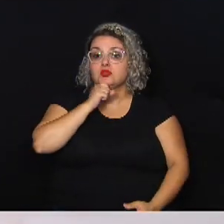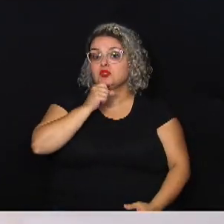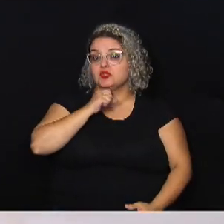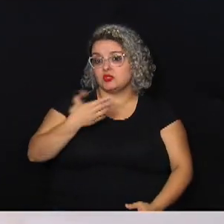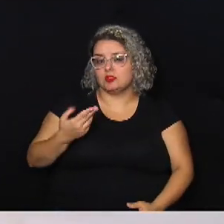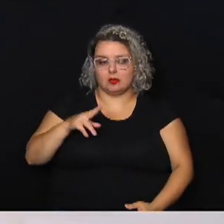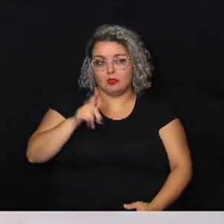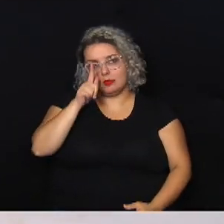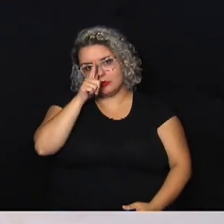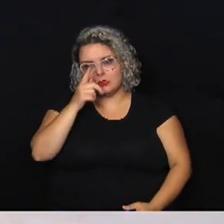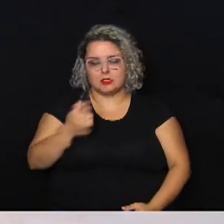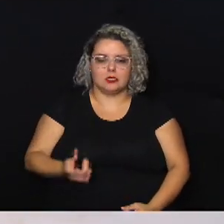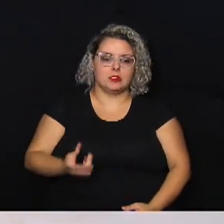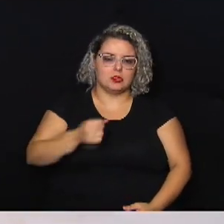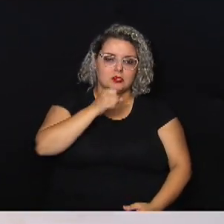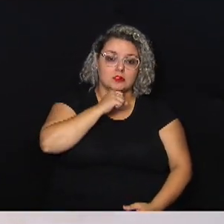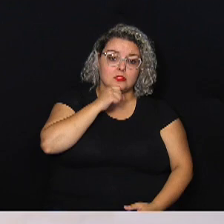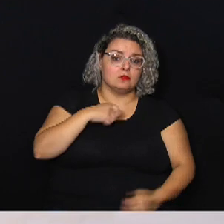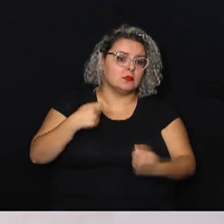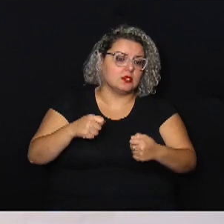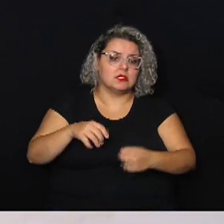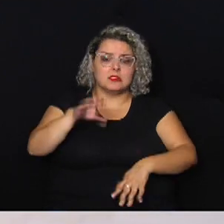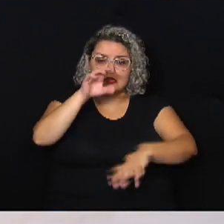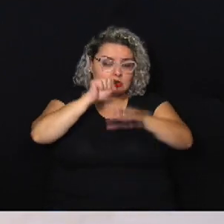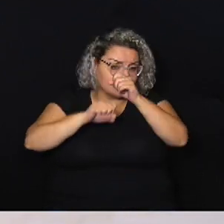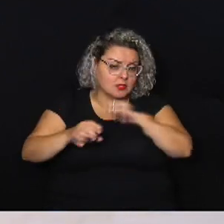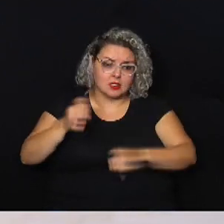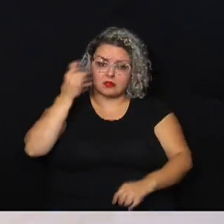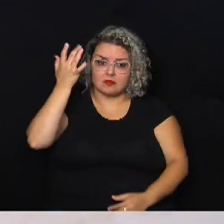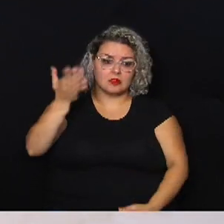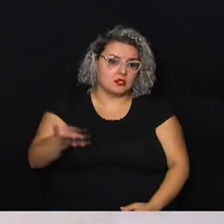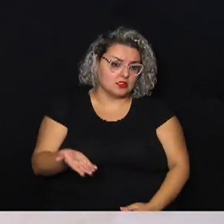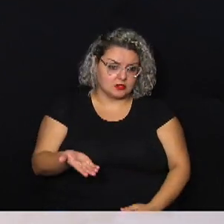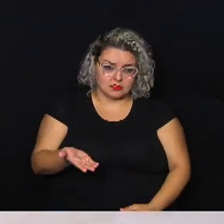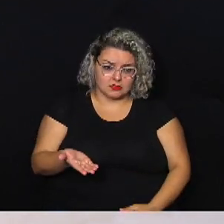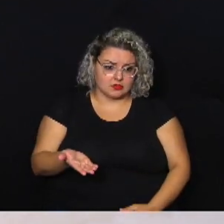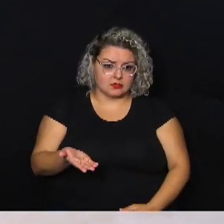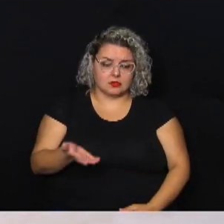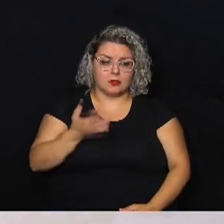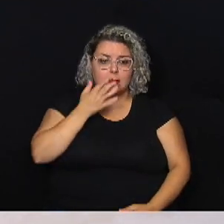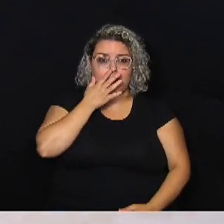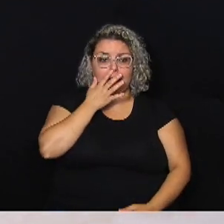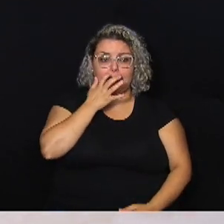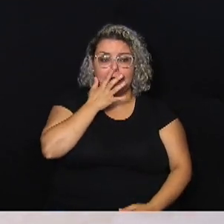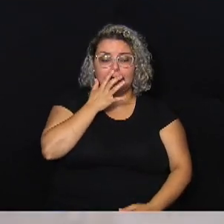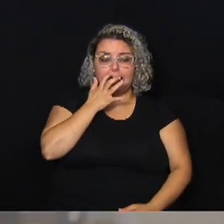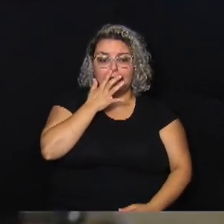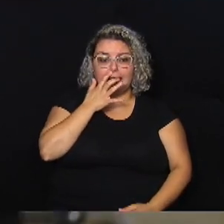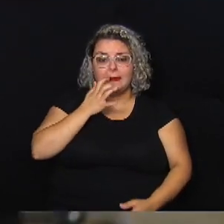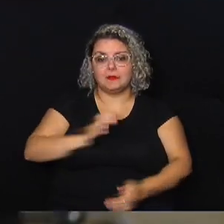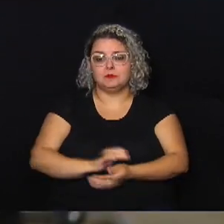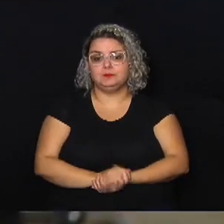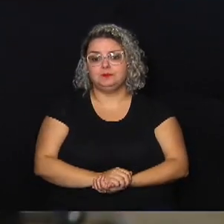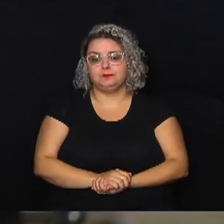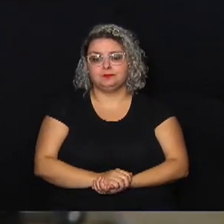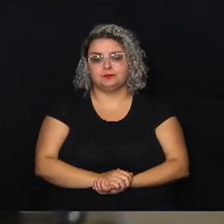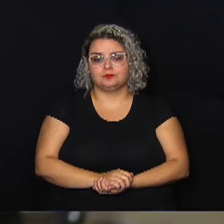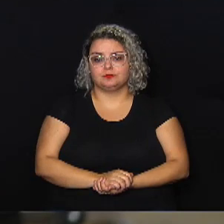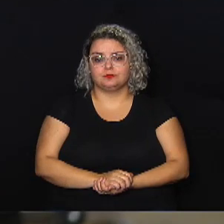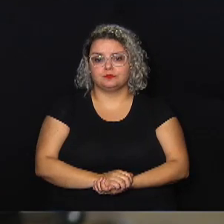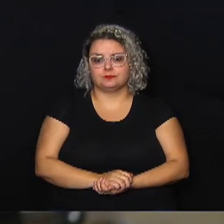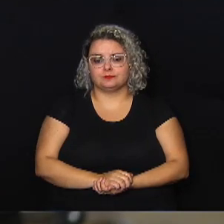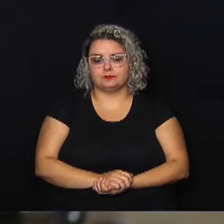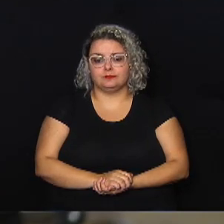tem que aprender isso. E facilita viver. Ela vai superar a angústia, vai ver o que isso aqui não é supérfluo, né?